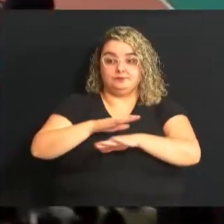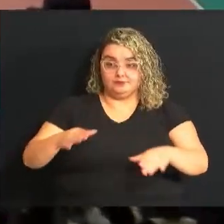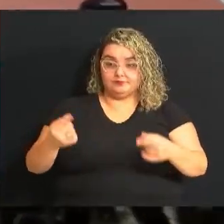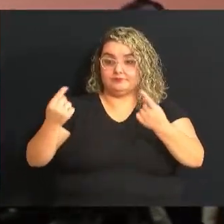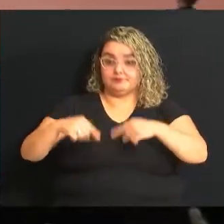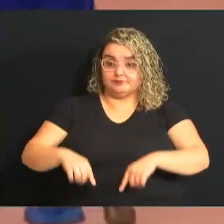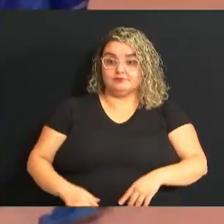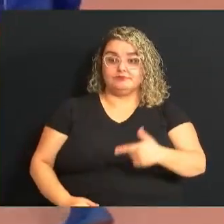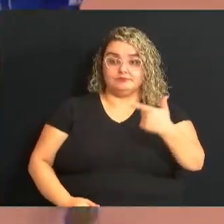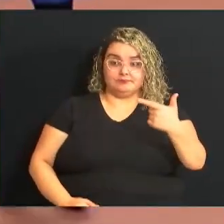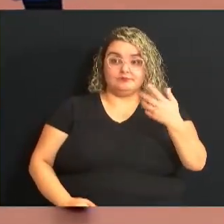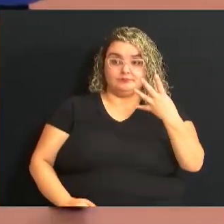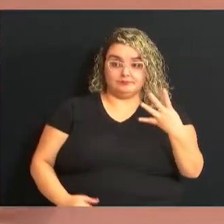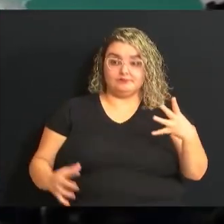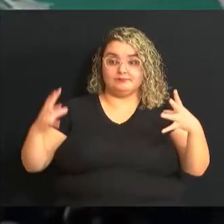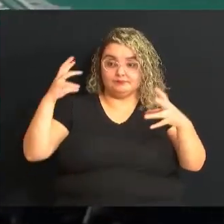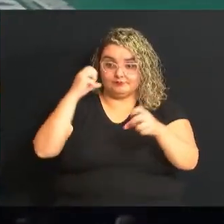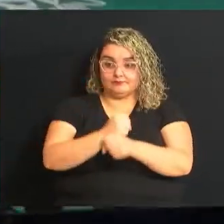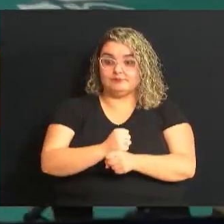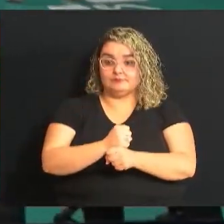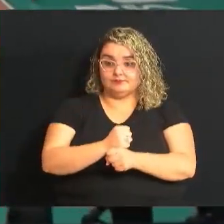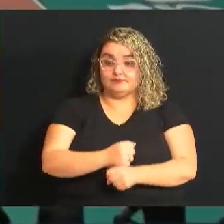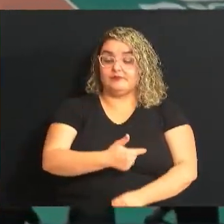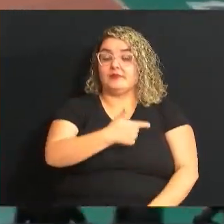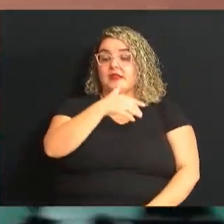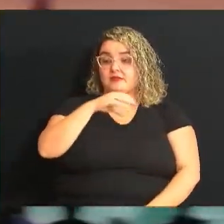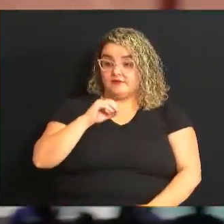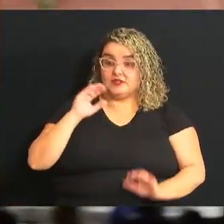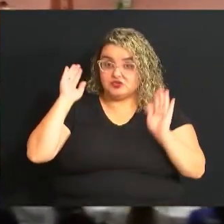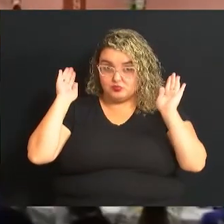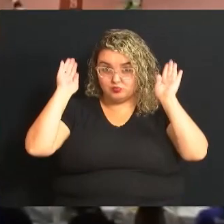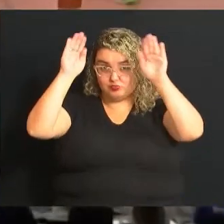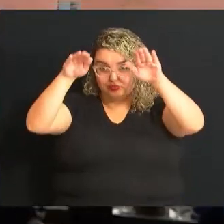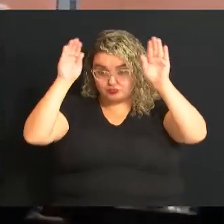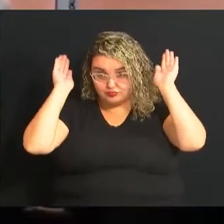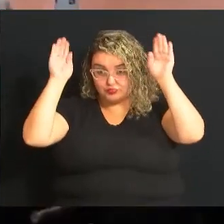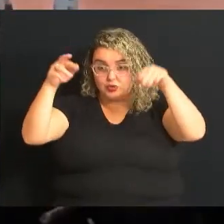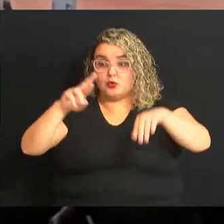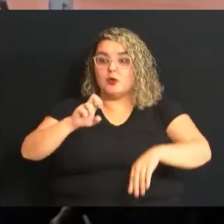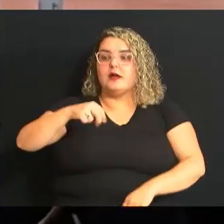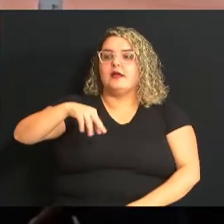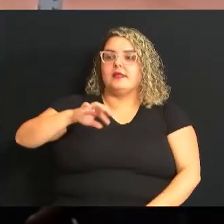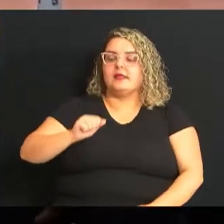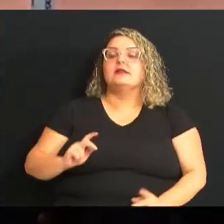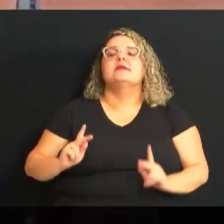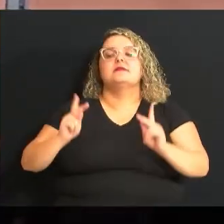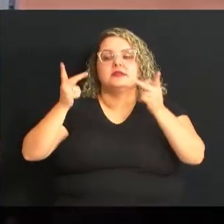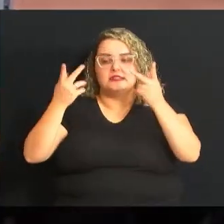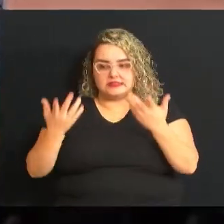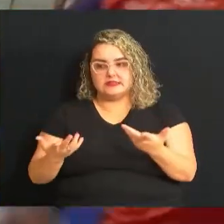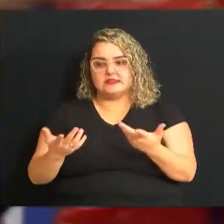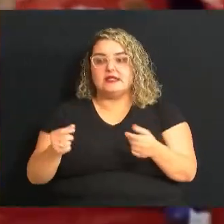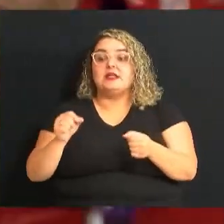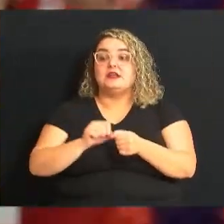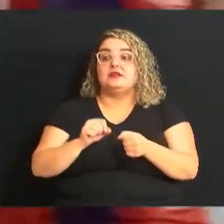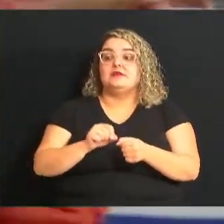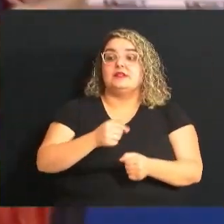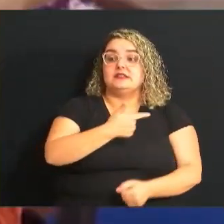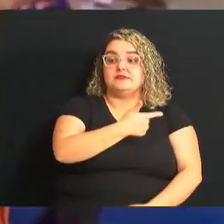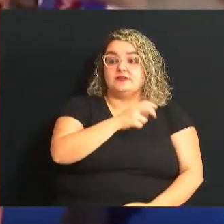nada mais que a mesma informação que está na placa da moto, que também esteja nos capacetes ou